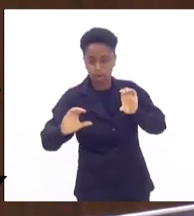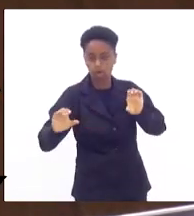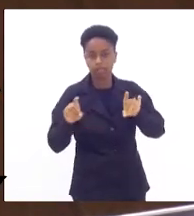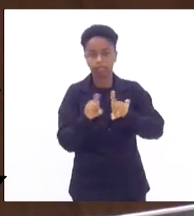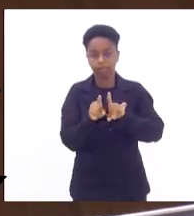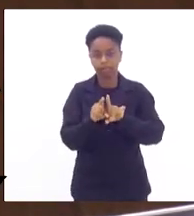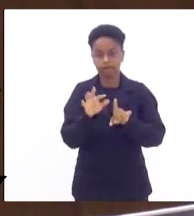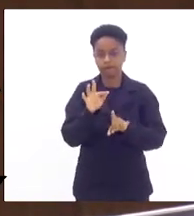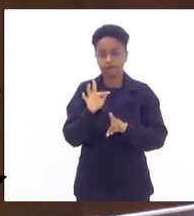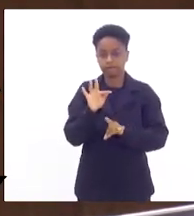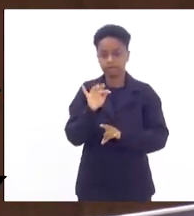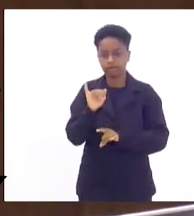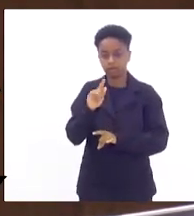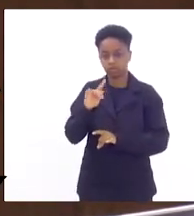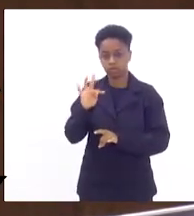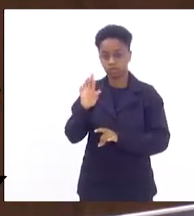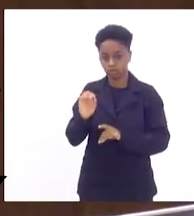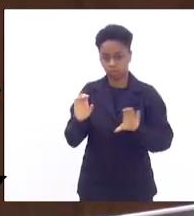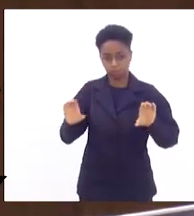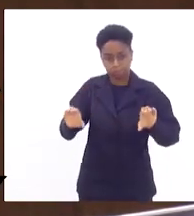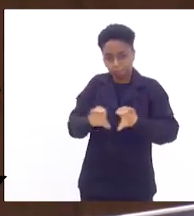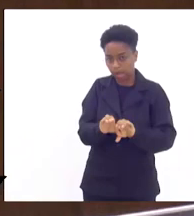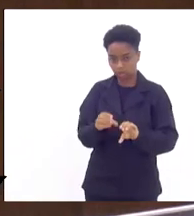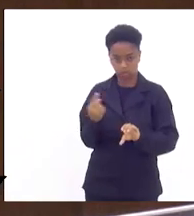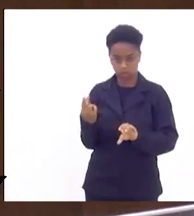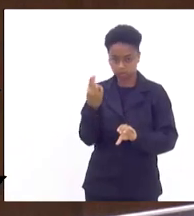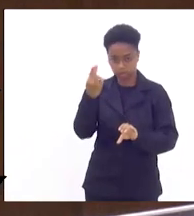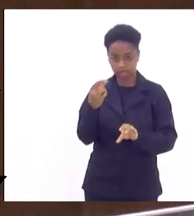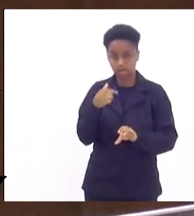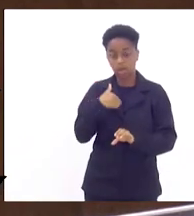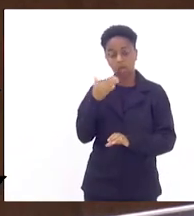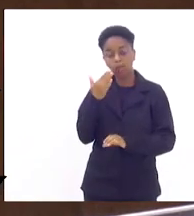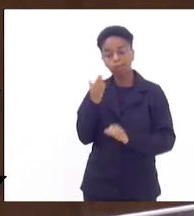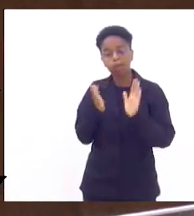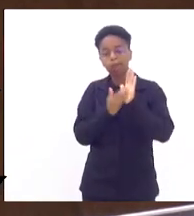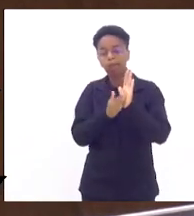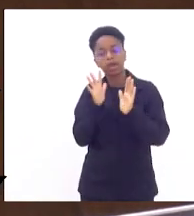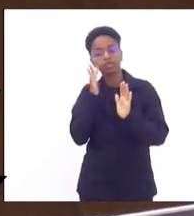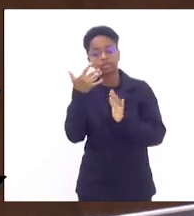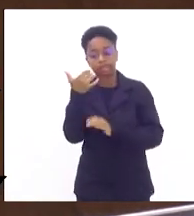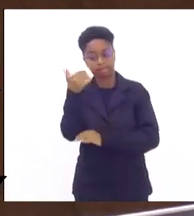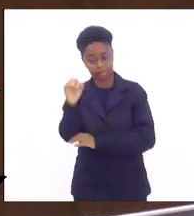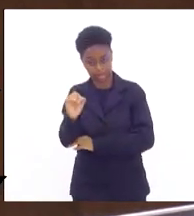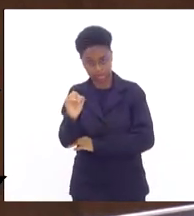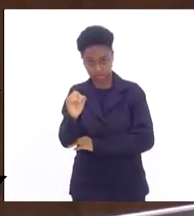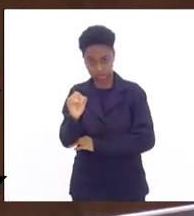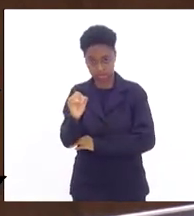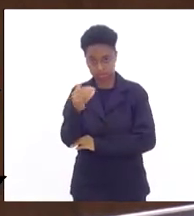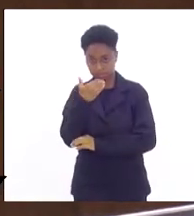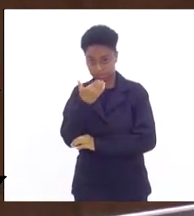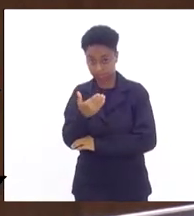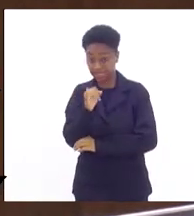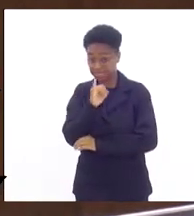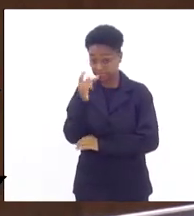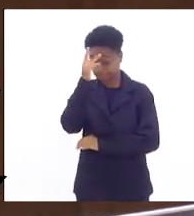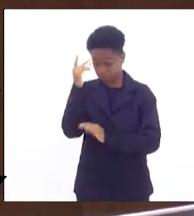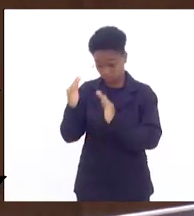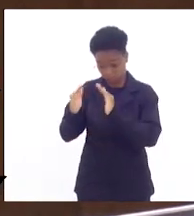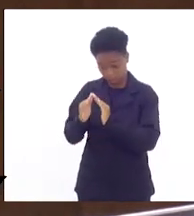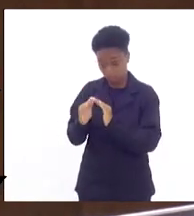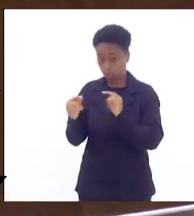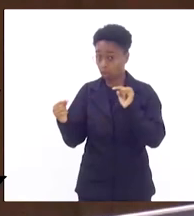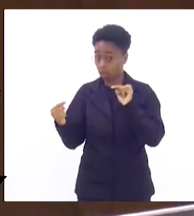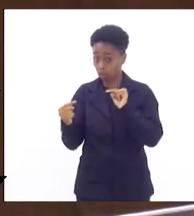aqui, deputado, para a solução desses 10 casos, é o seguinte: estando o morador de acordo,